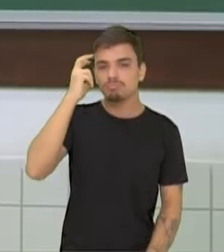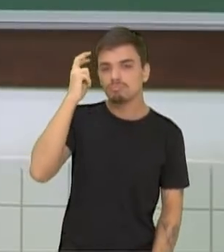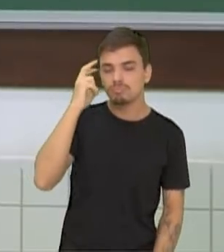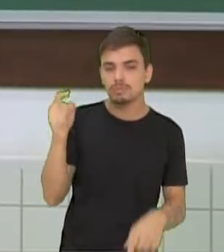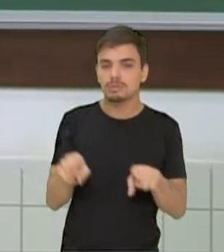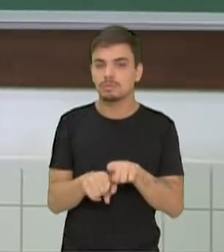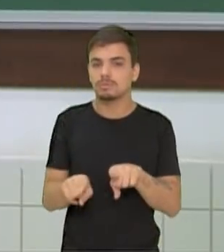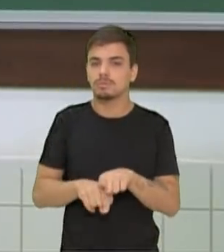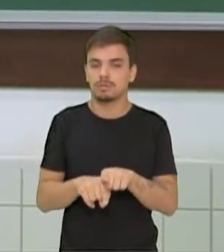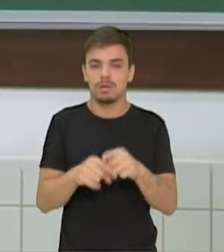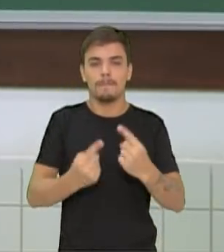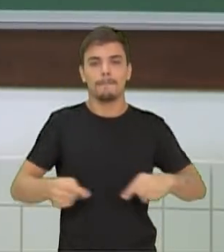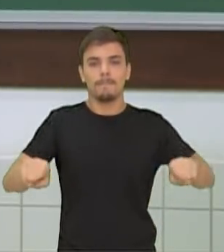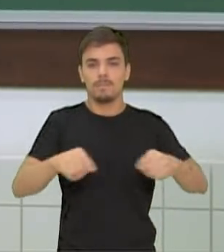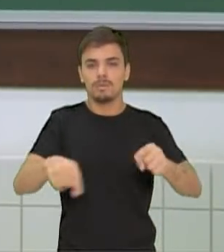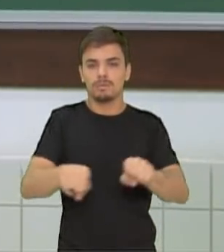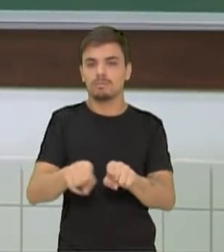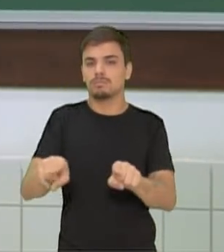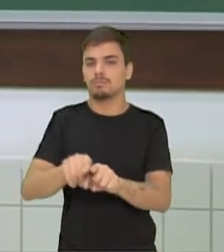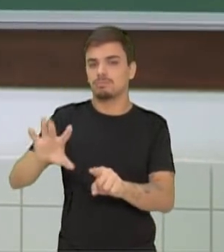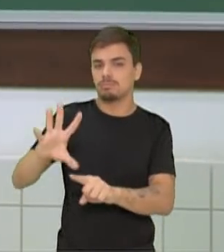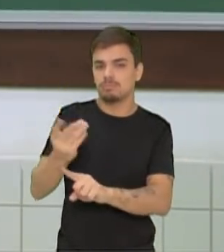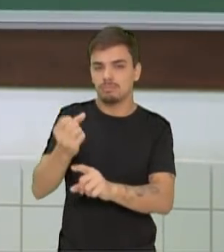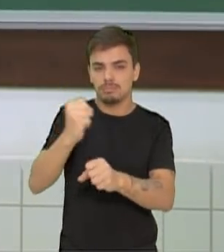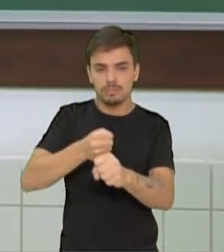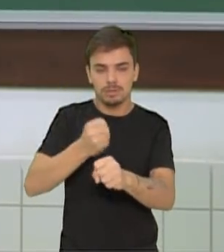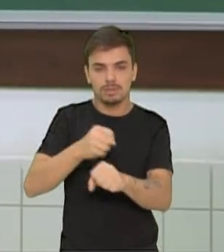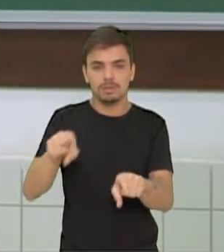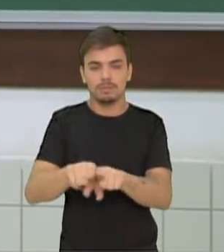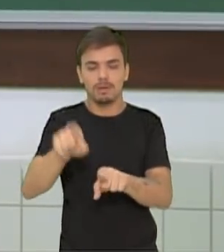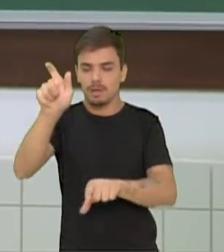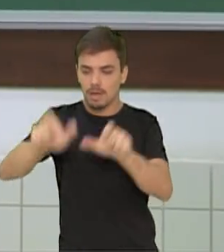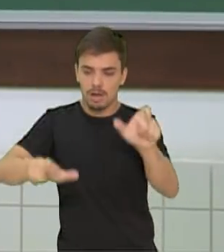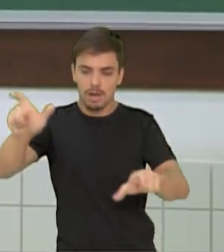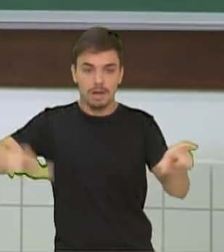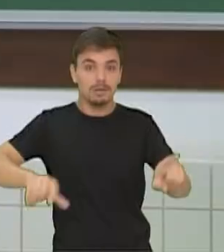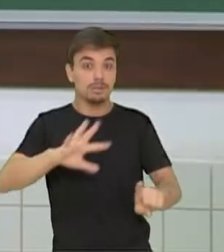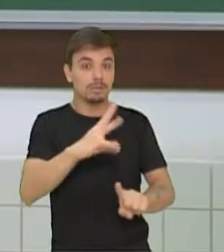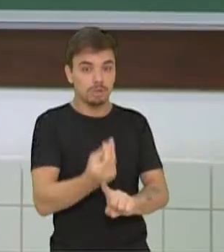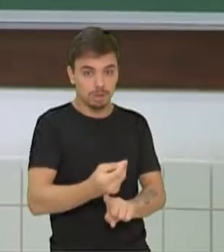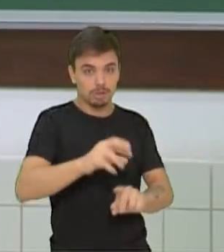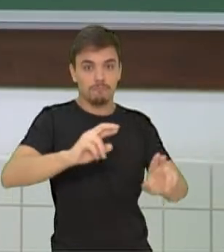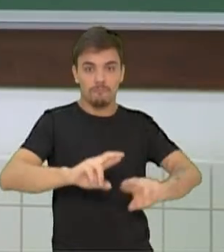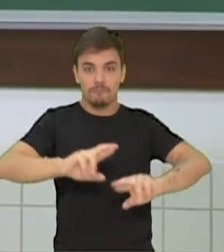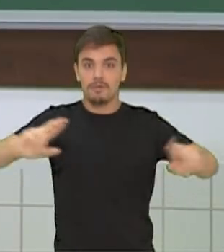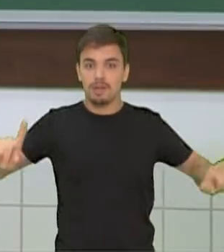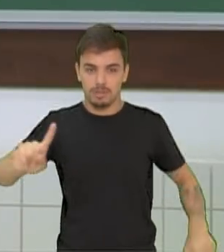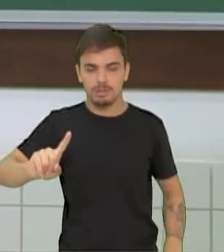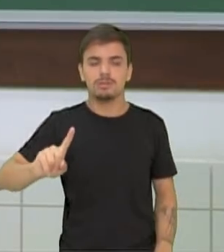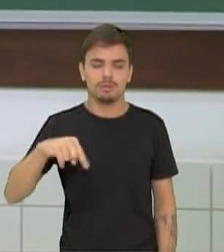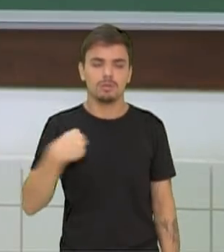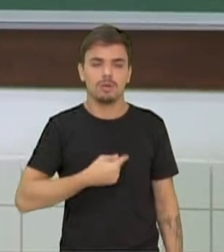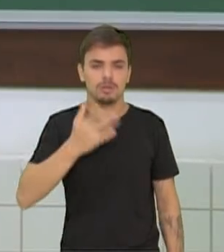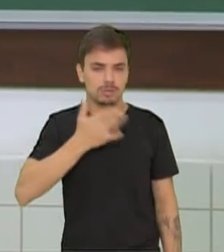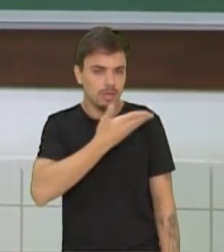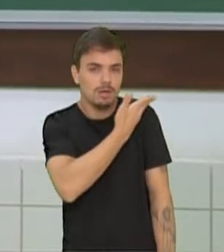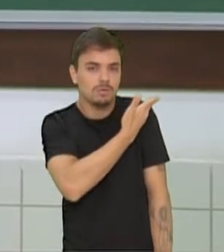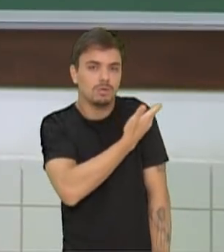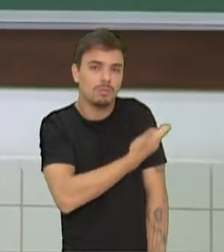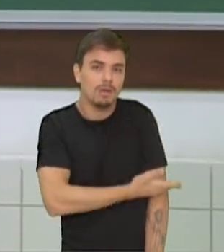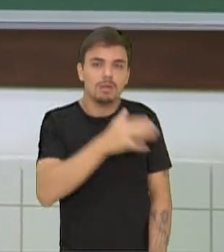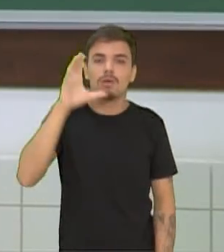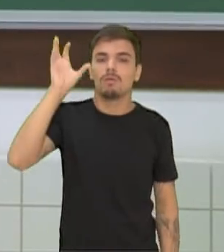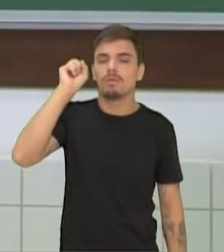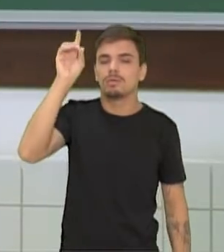culturas e músicas e obras de arte e artistas diferentes daqueles que a gente está acostumado, né, a